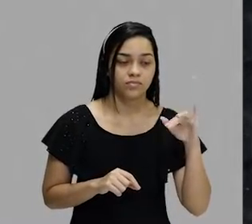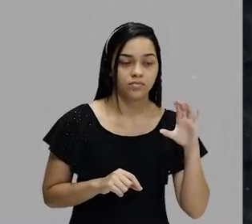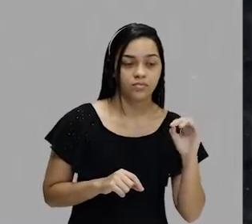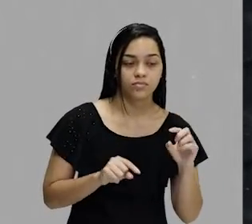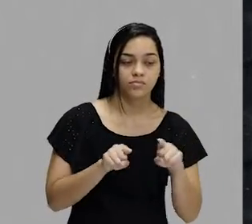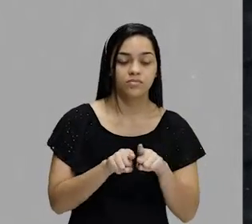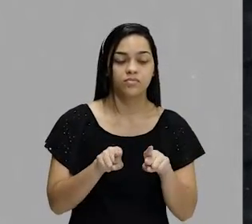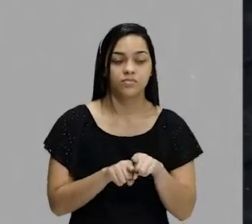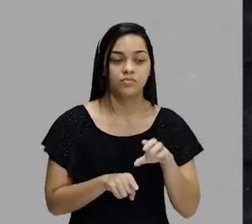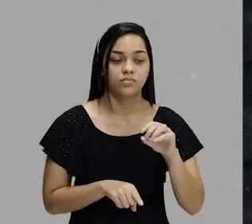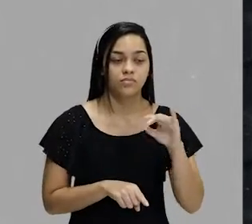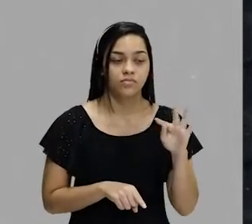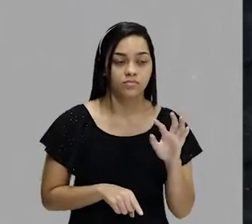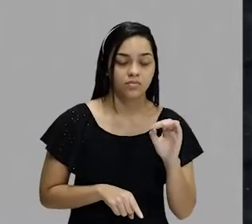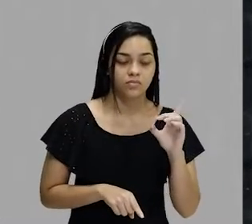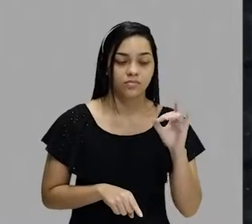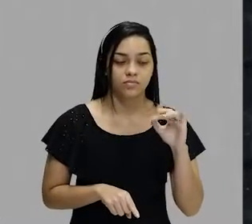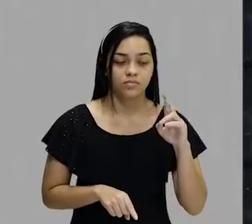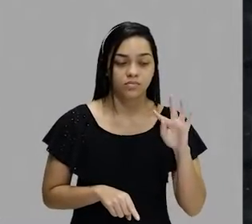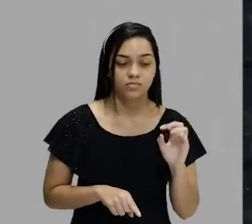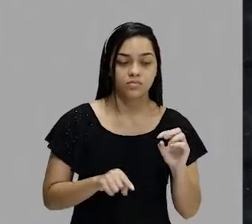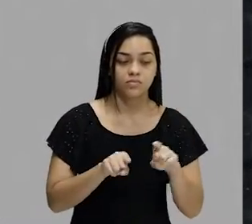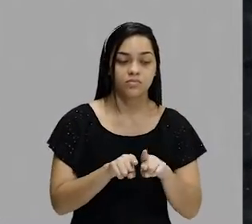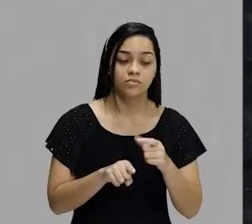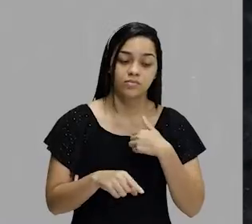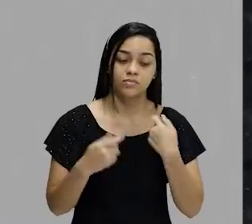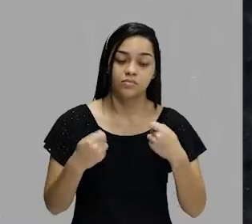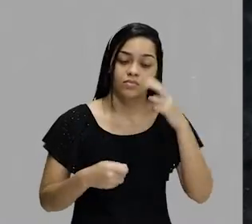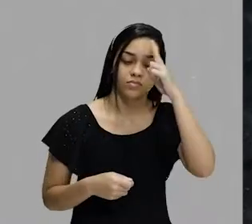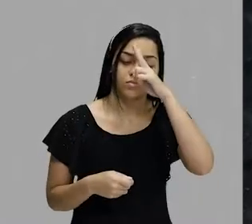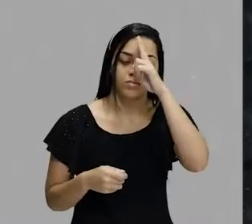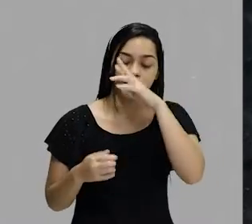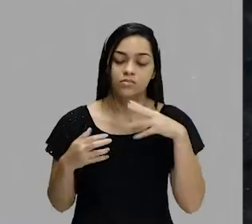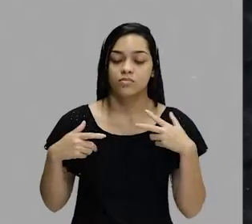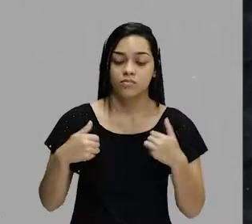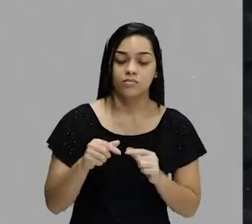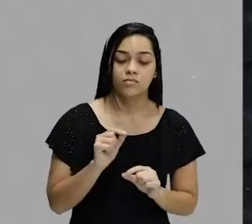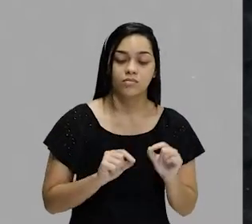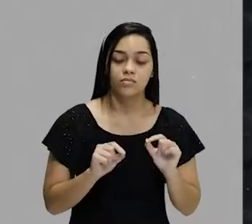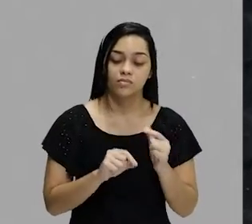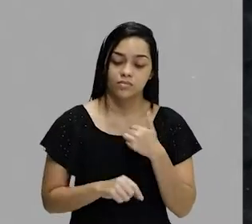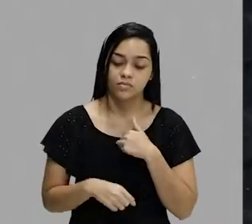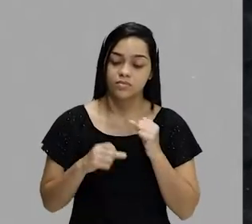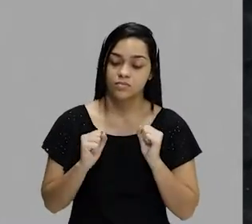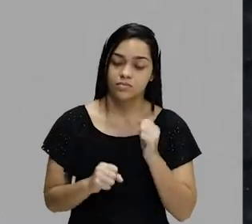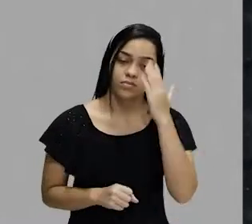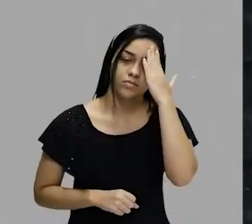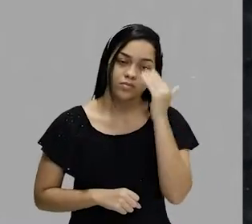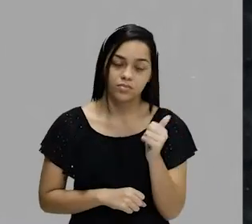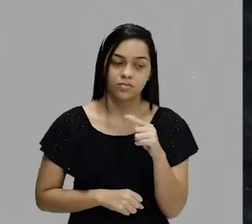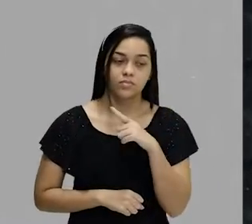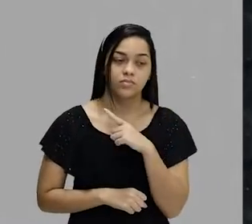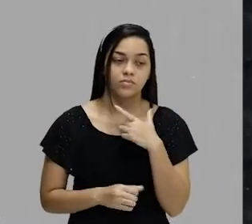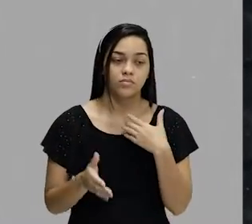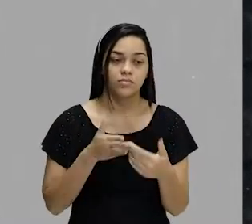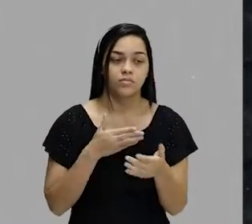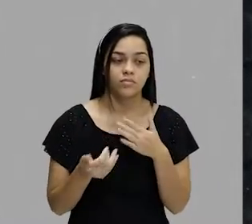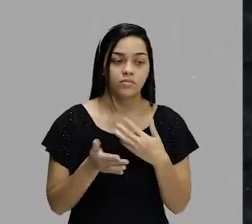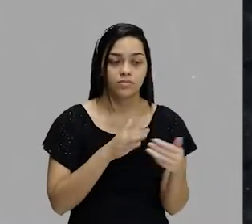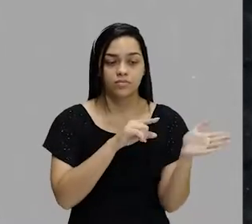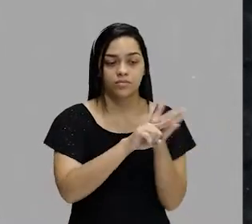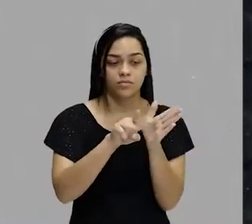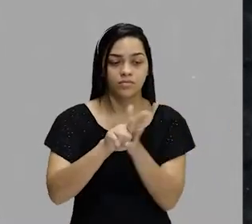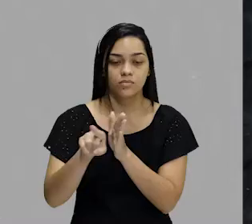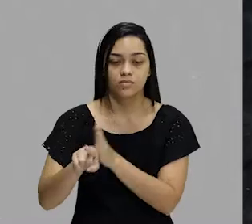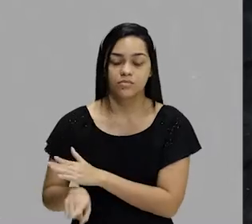falar de objeto direto, objeto indireto. E aí eu preciso me lembrar de tudo isso para que eu arrebente aqui em qualquer questão